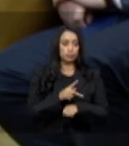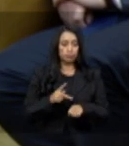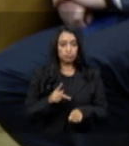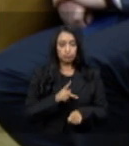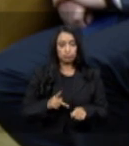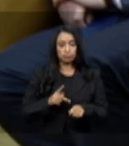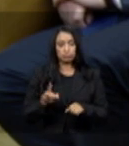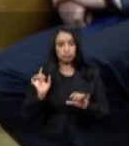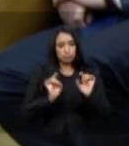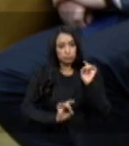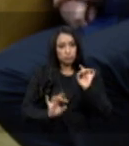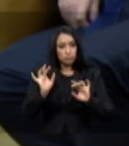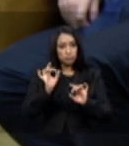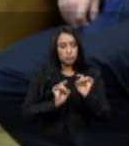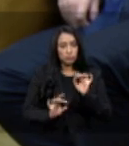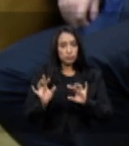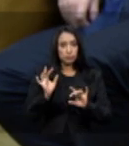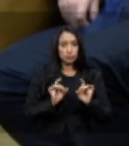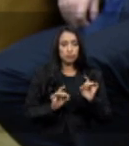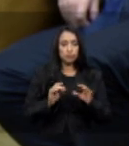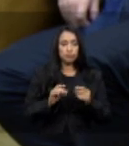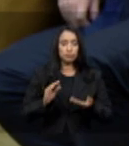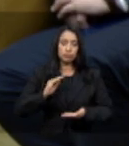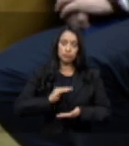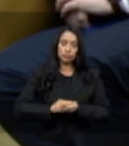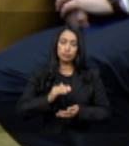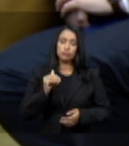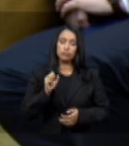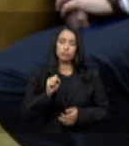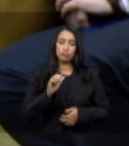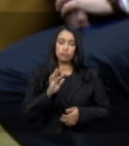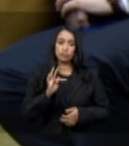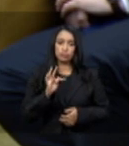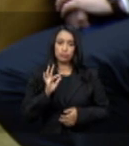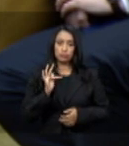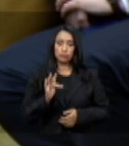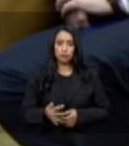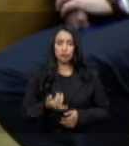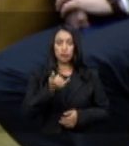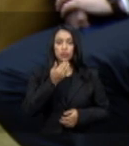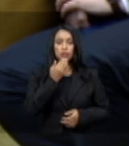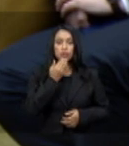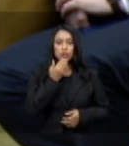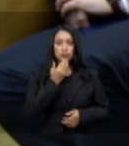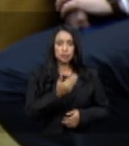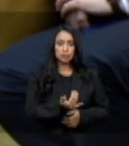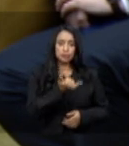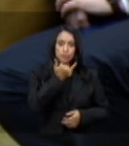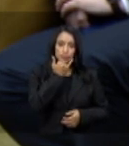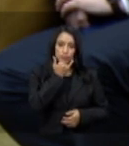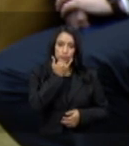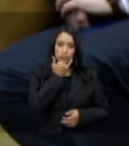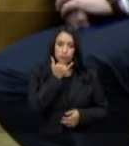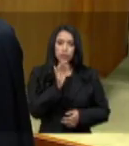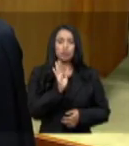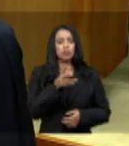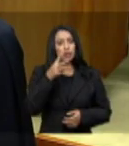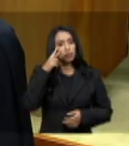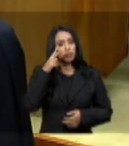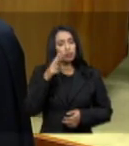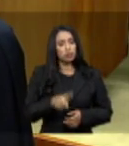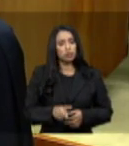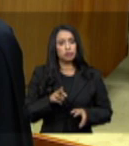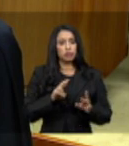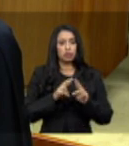especialmente vinda do supremo tribunal federal eu com todas as vendas eu vivo ao silêncio durante a sessão administrativa